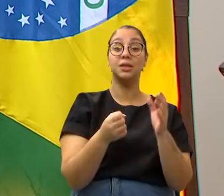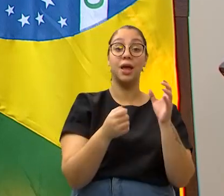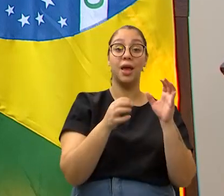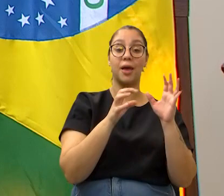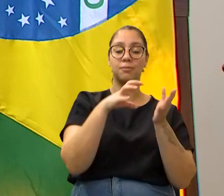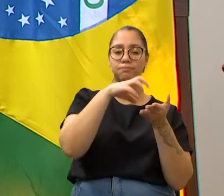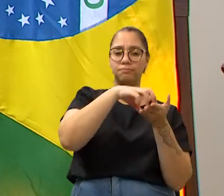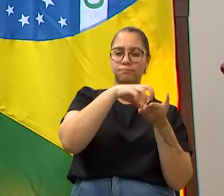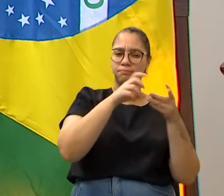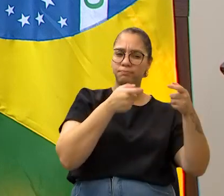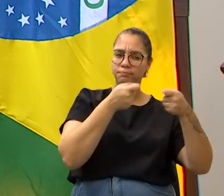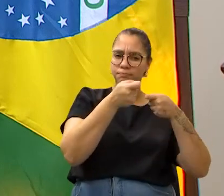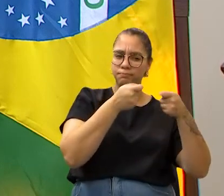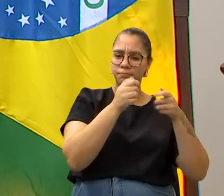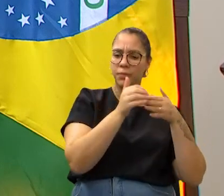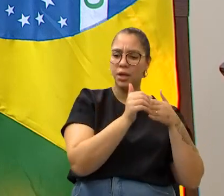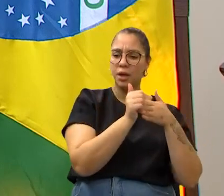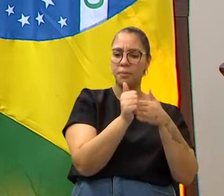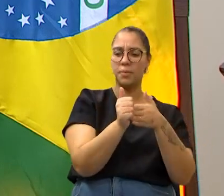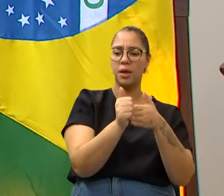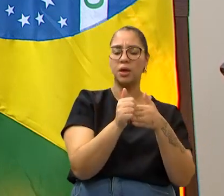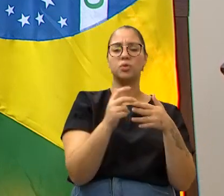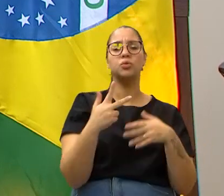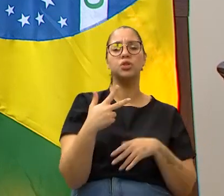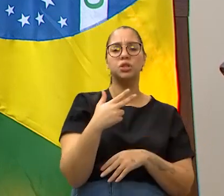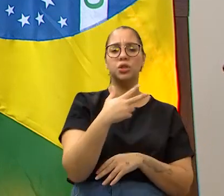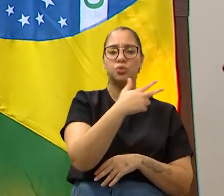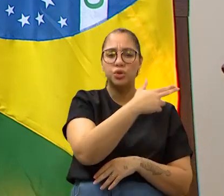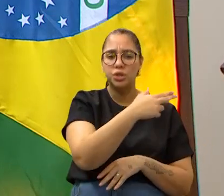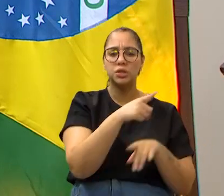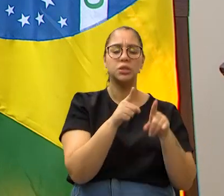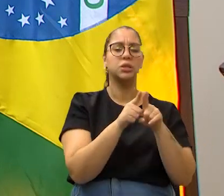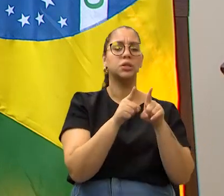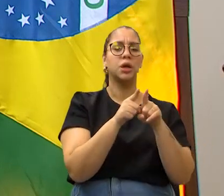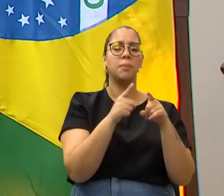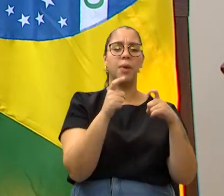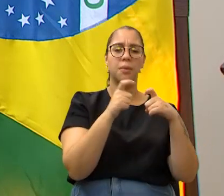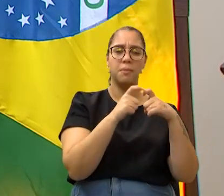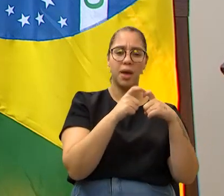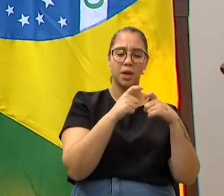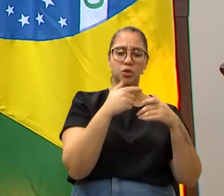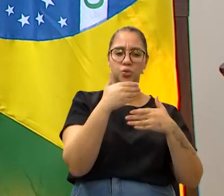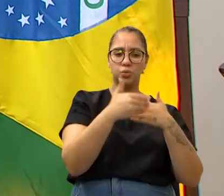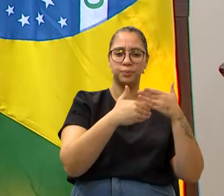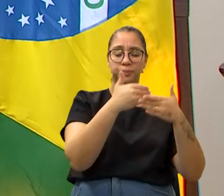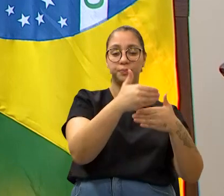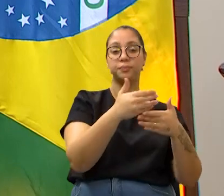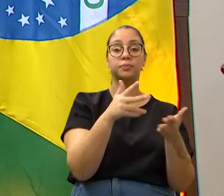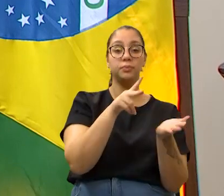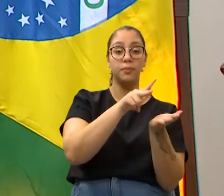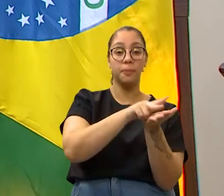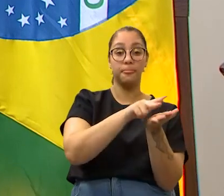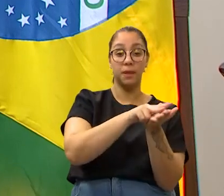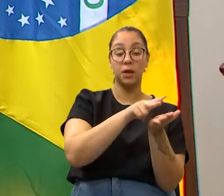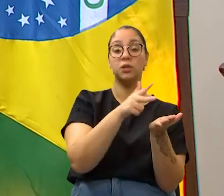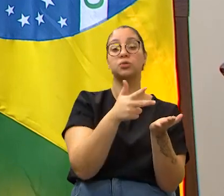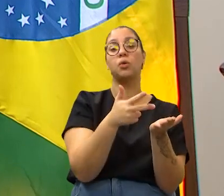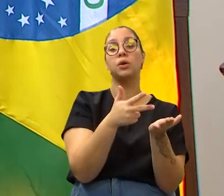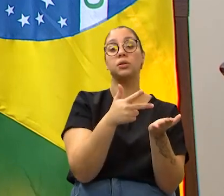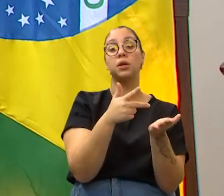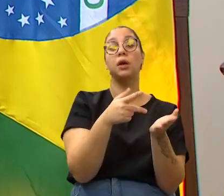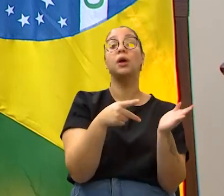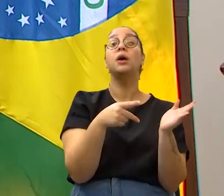regulação, encaminhamento para cirurgias, procedimentos médicos, internações